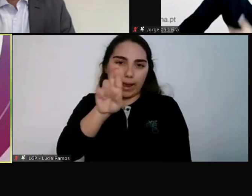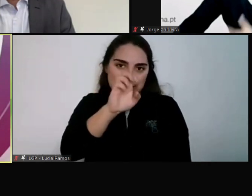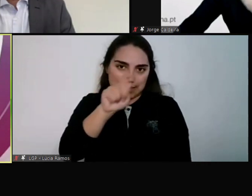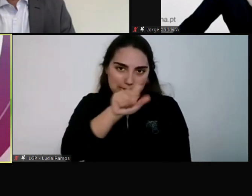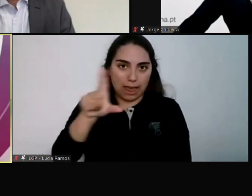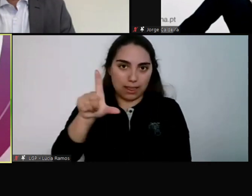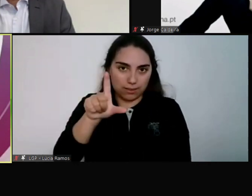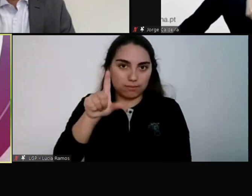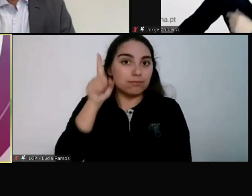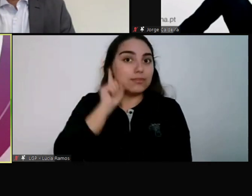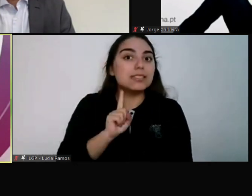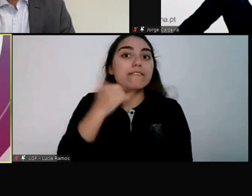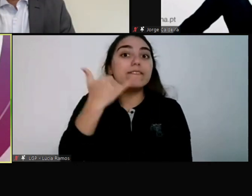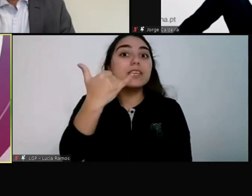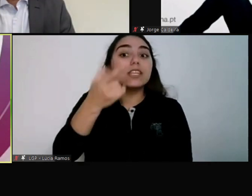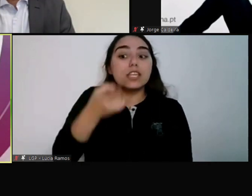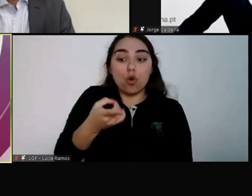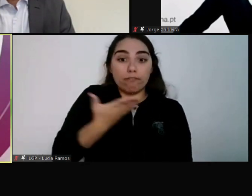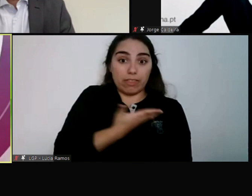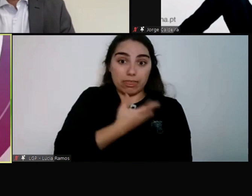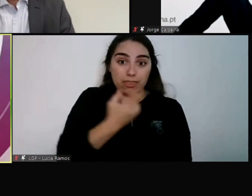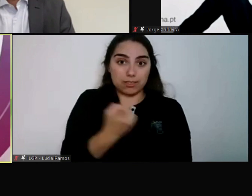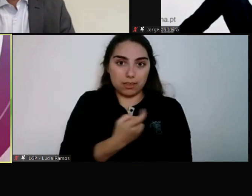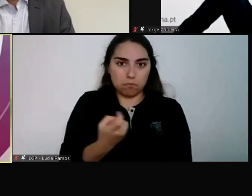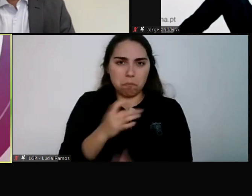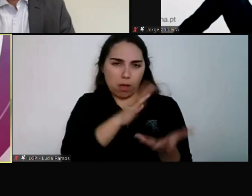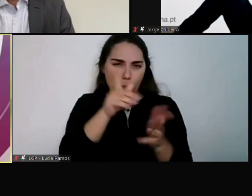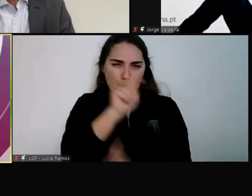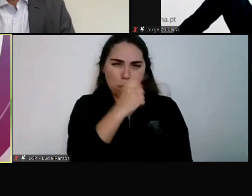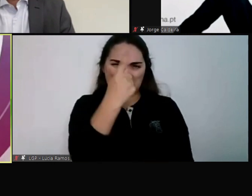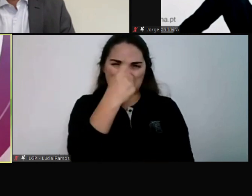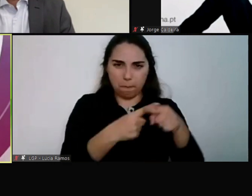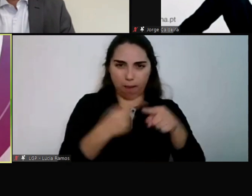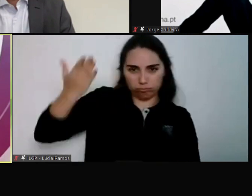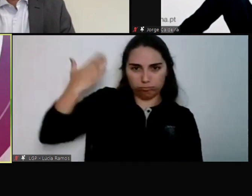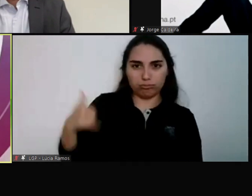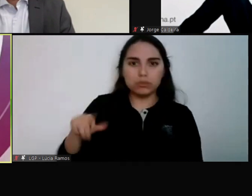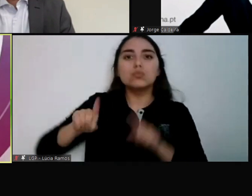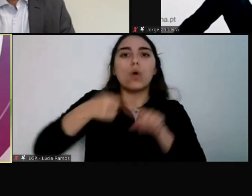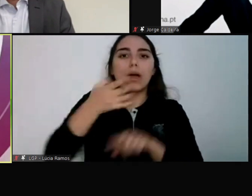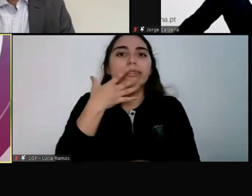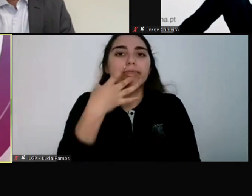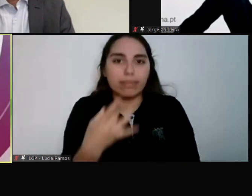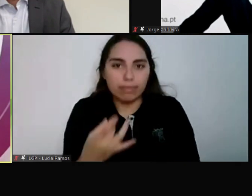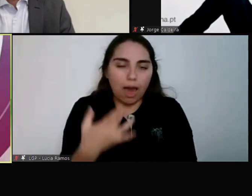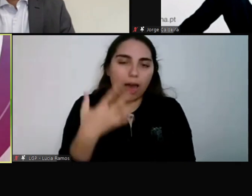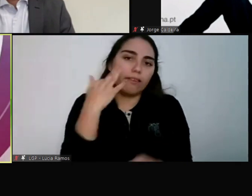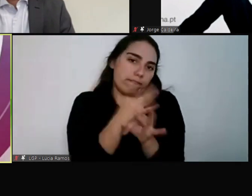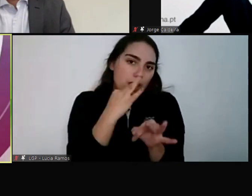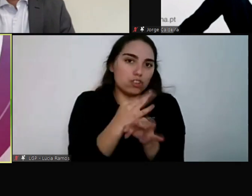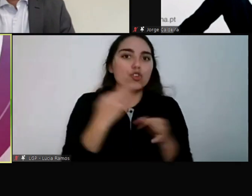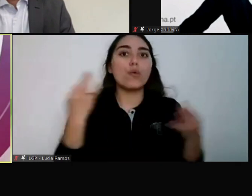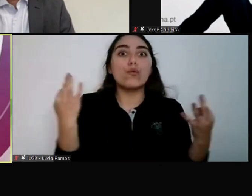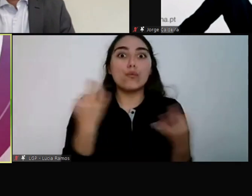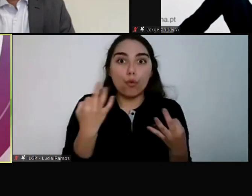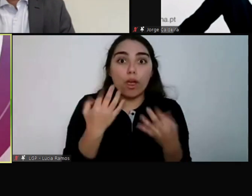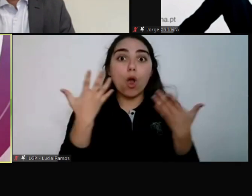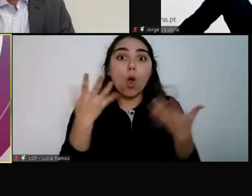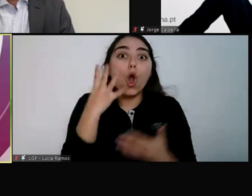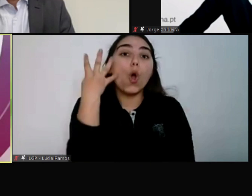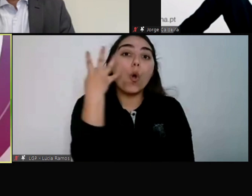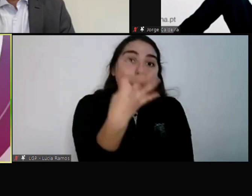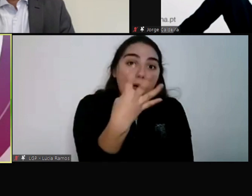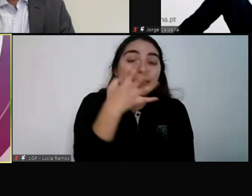29 de dezembro, portanto há cerca de 1 mês e meio, e tivemos o Natal e as festas pelo meio, já temos 4.600